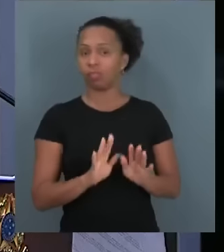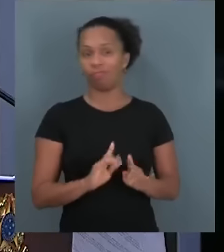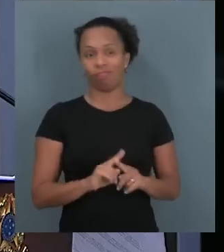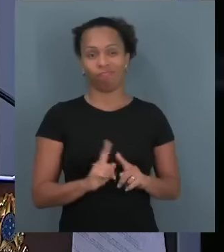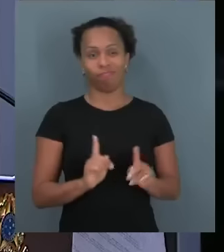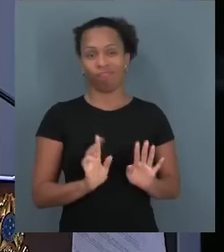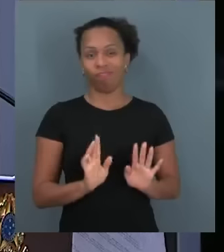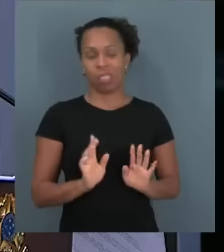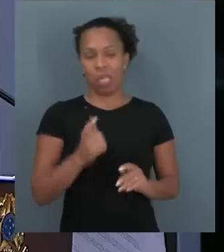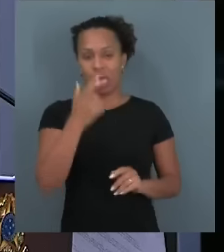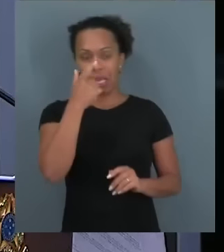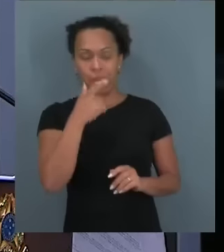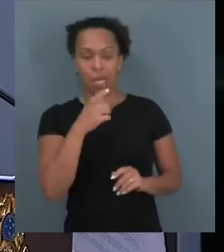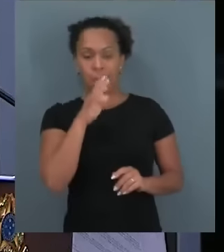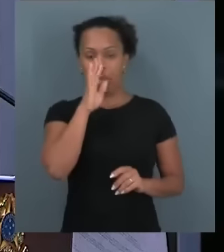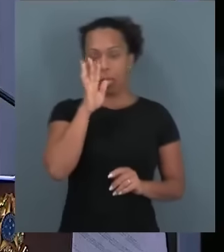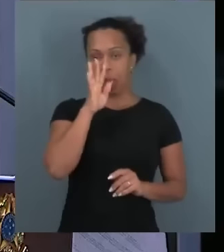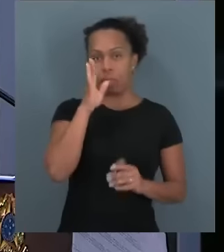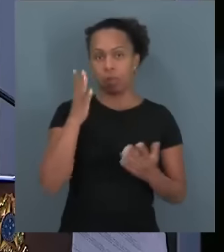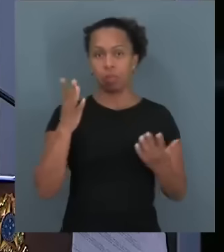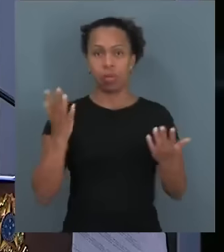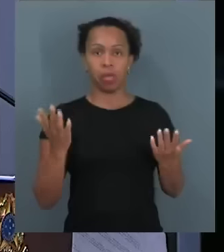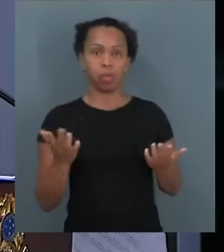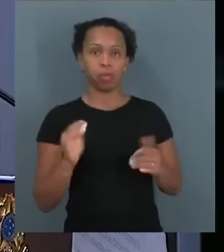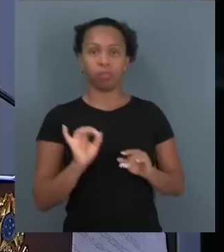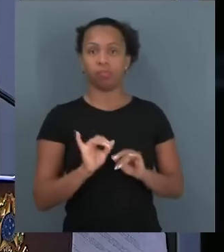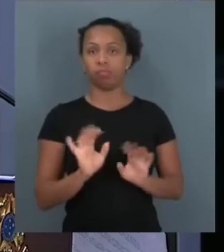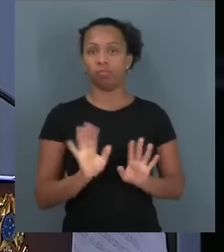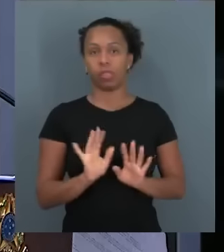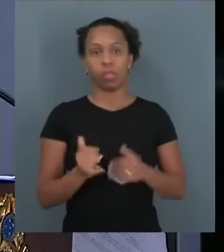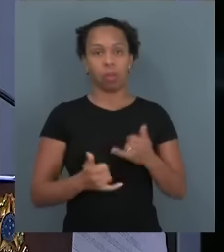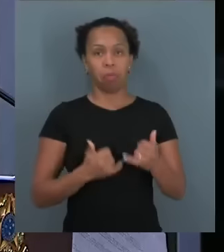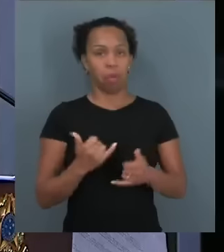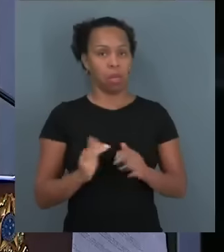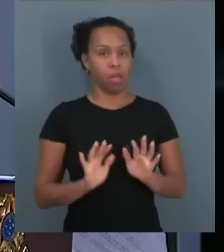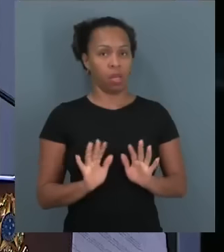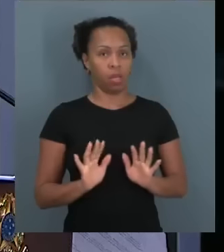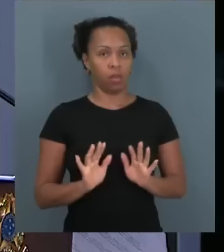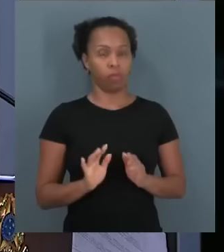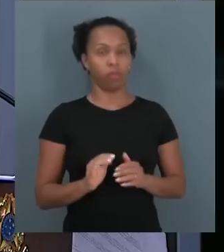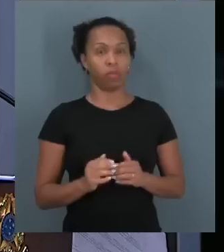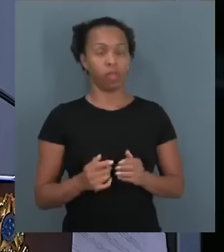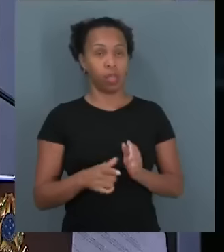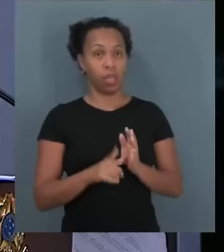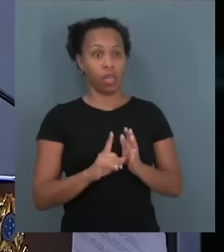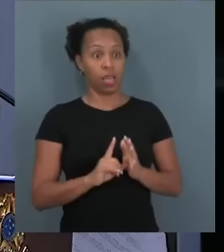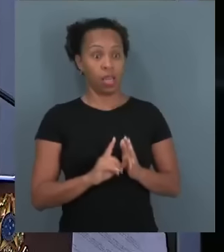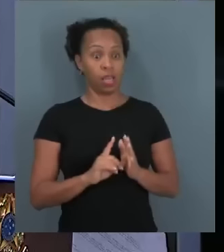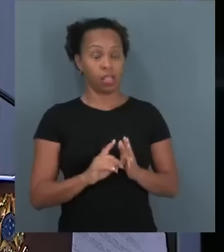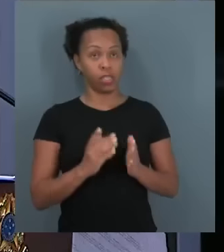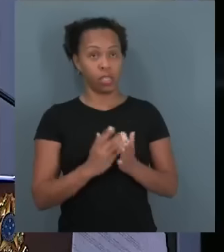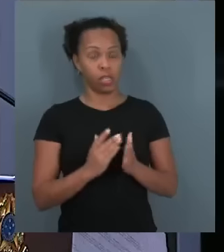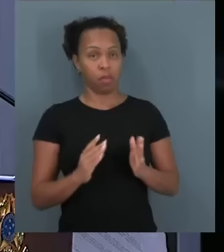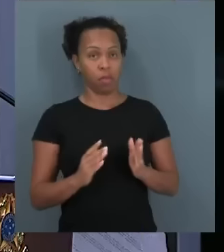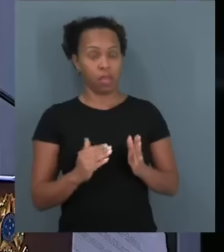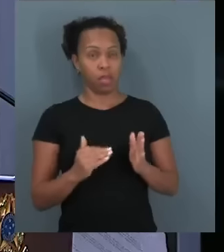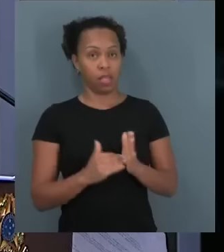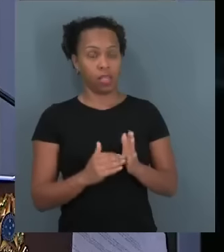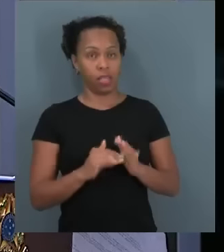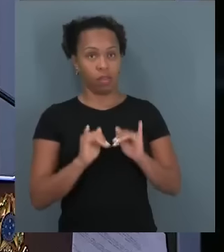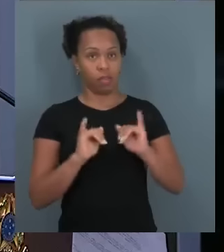soberba. Não brinca. Ela precede a queda, quero avisar.